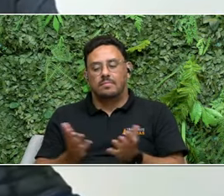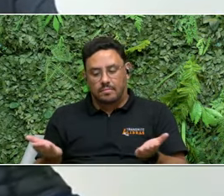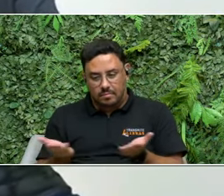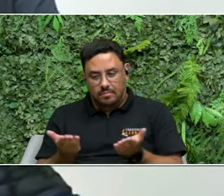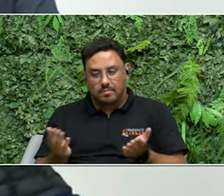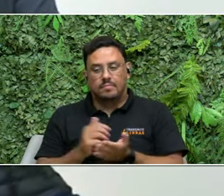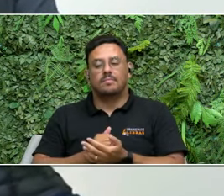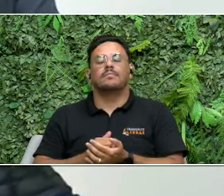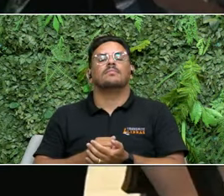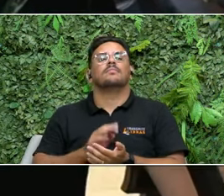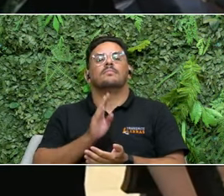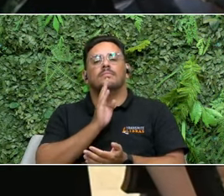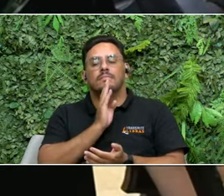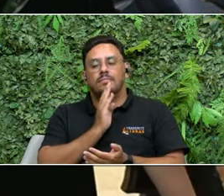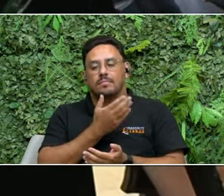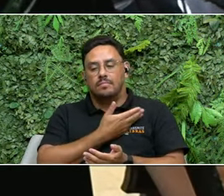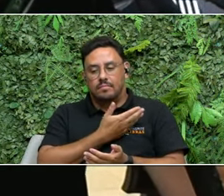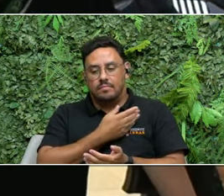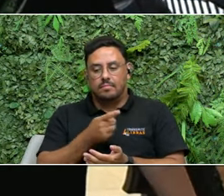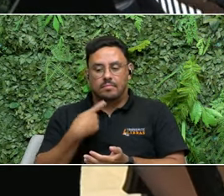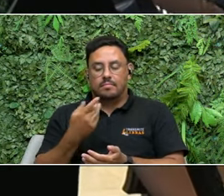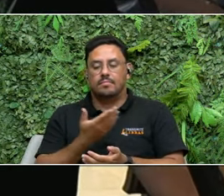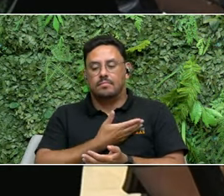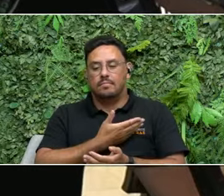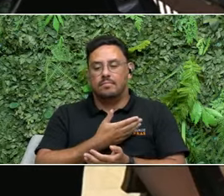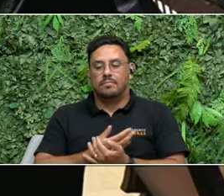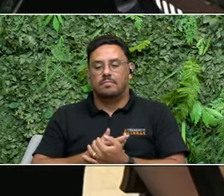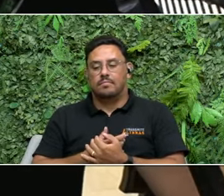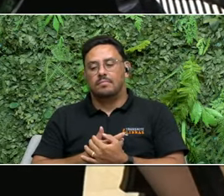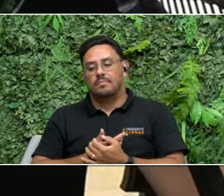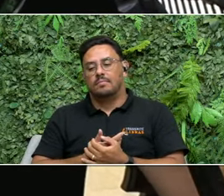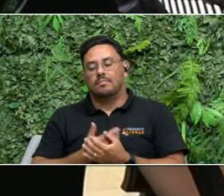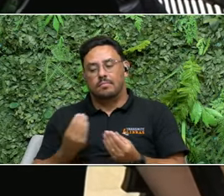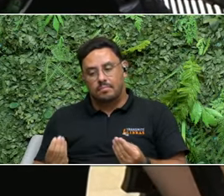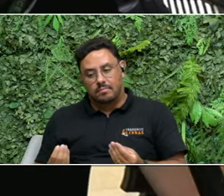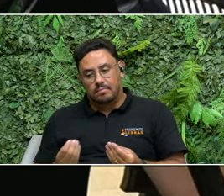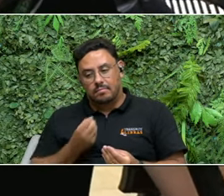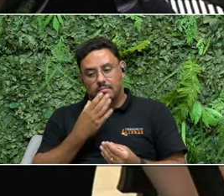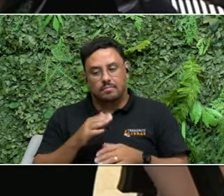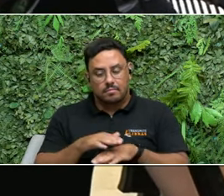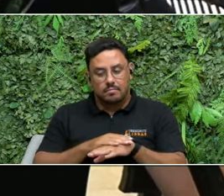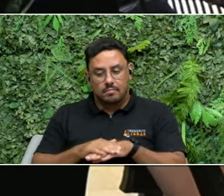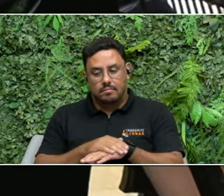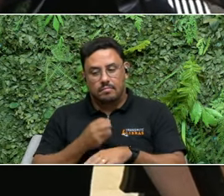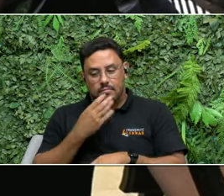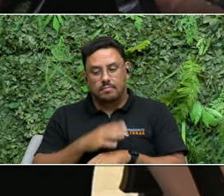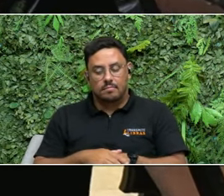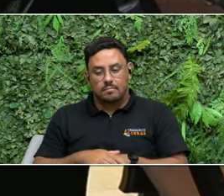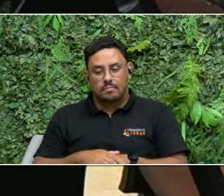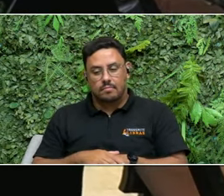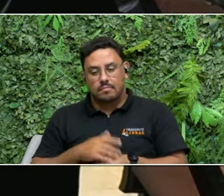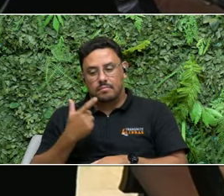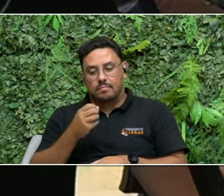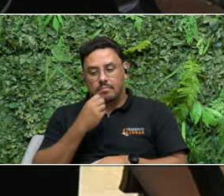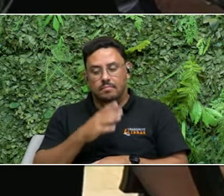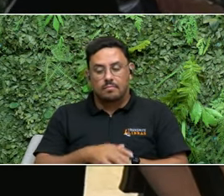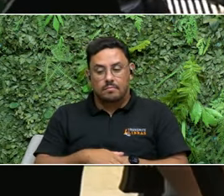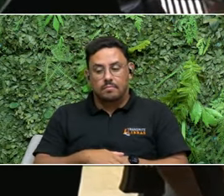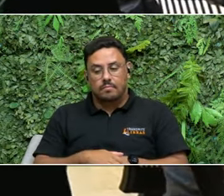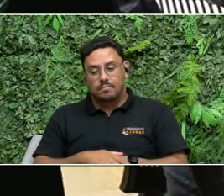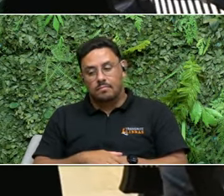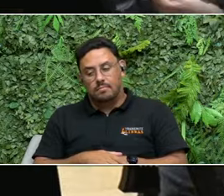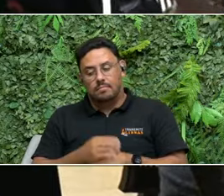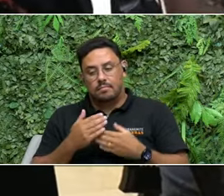é eu conheço o amigo né aliás aqui todo mundo conhece né amiguinho É bom assim de conversa com o microfone fechado é uma conversa boa um rezen